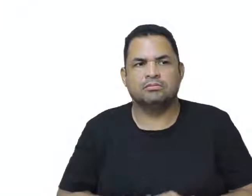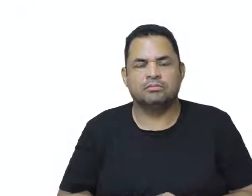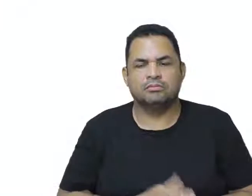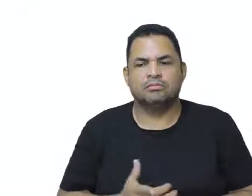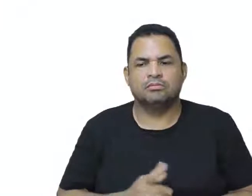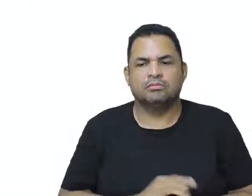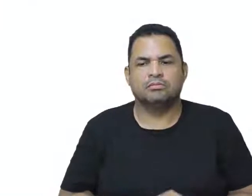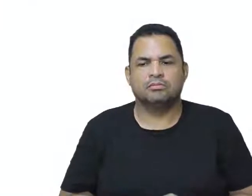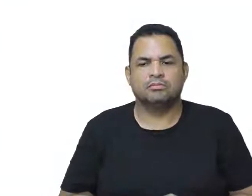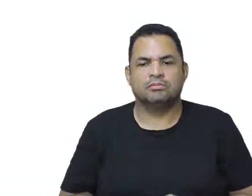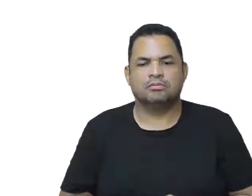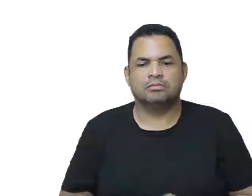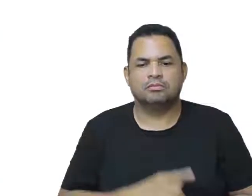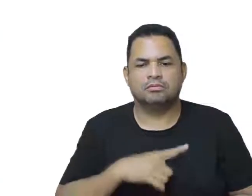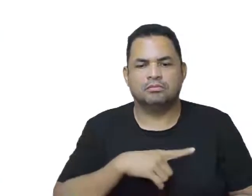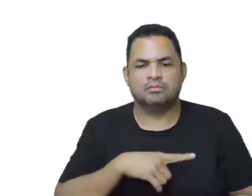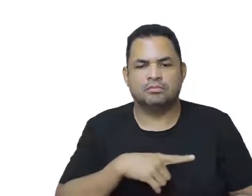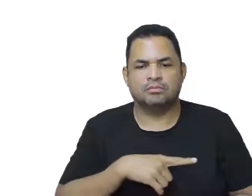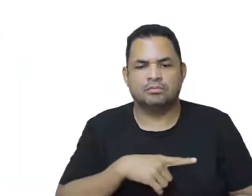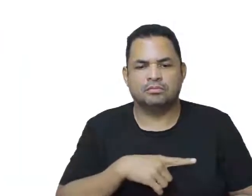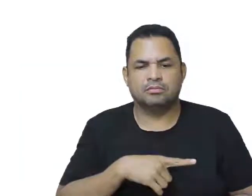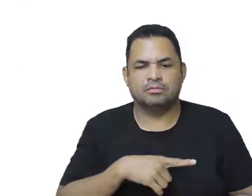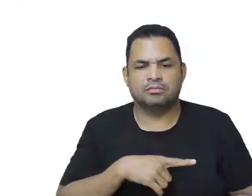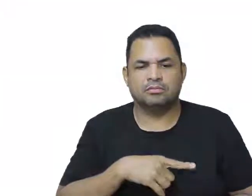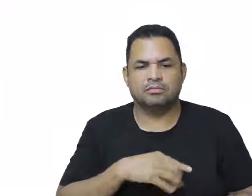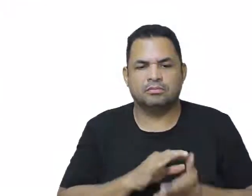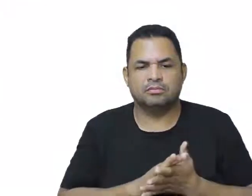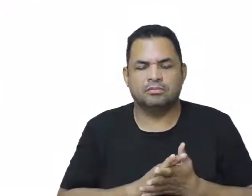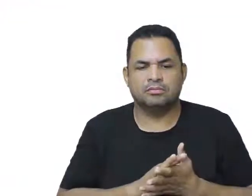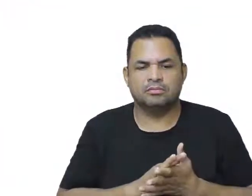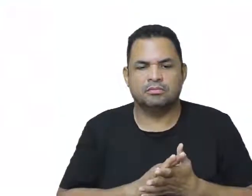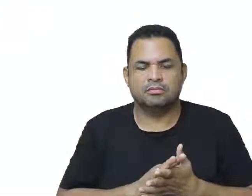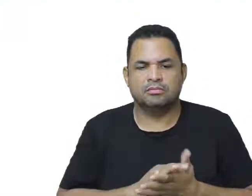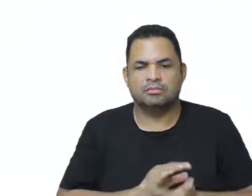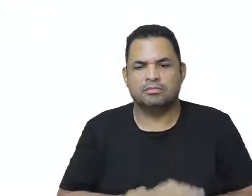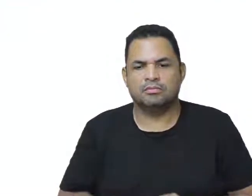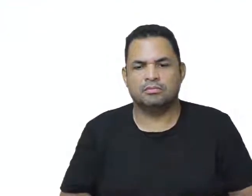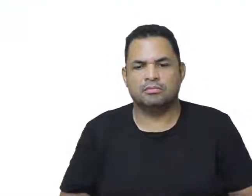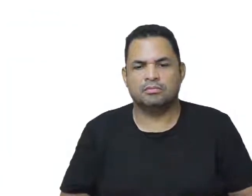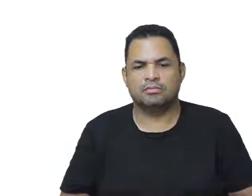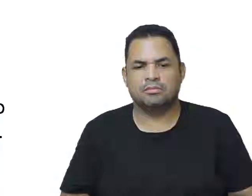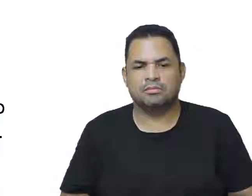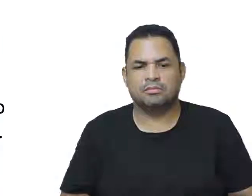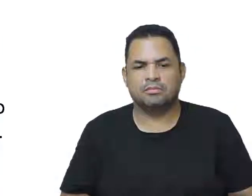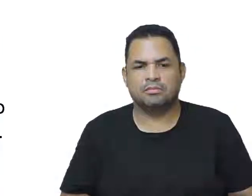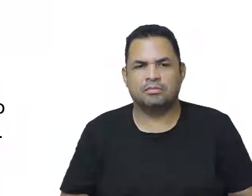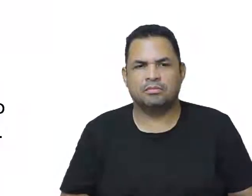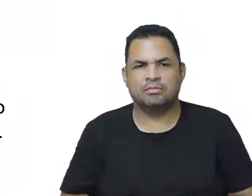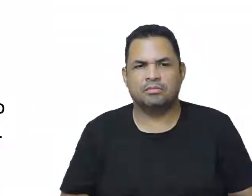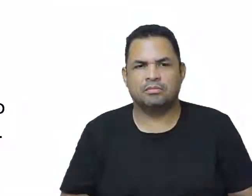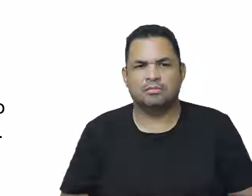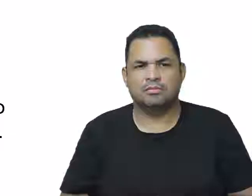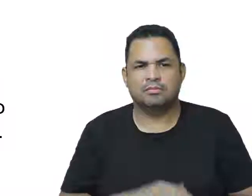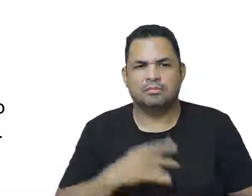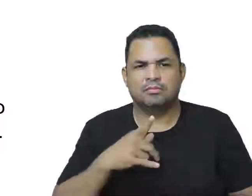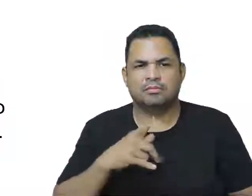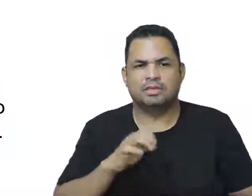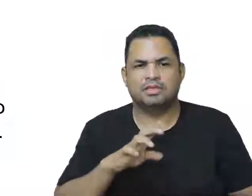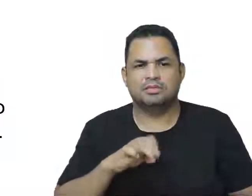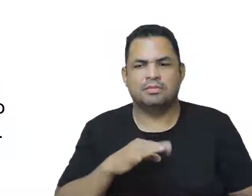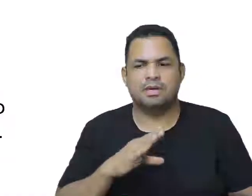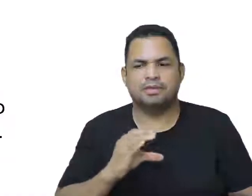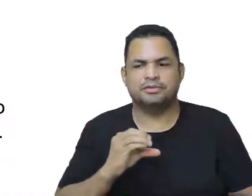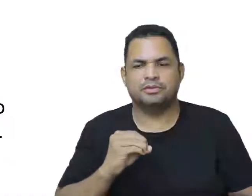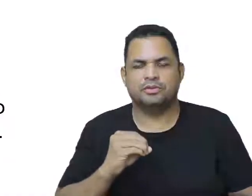aquadradadas, enfim. Elas têm uma mais simétrica, digamos assim, tá? O